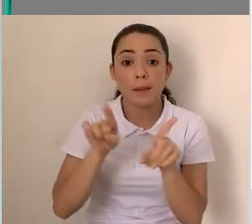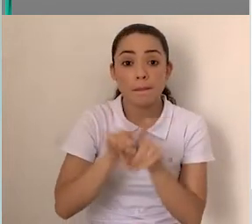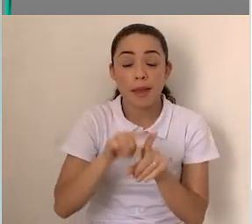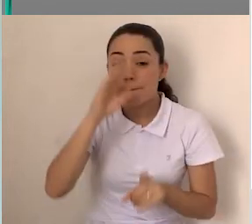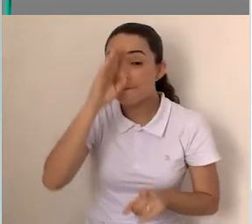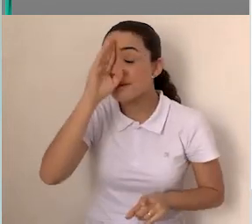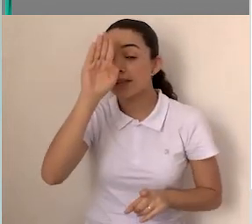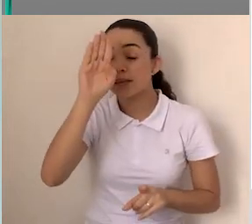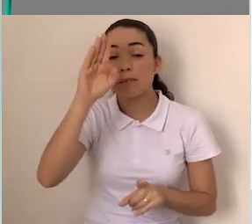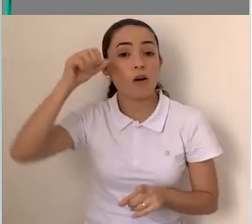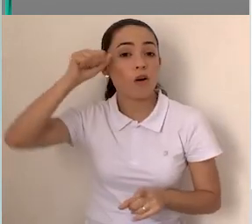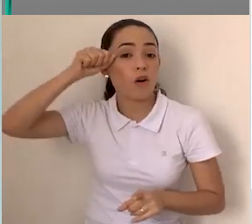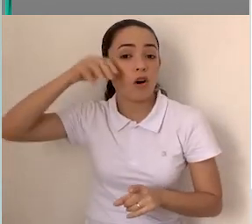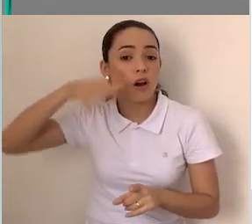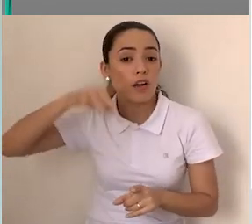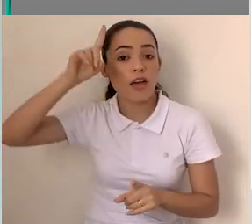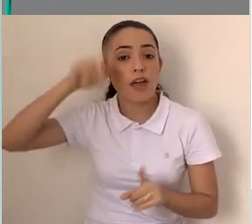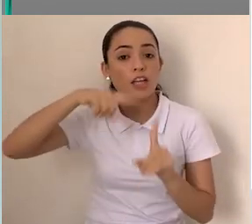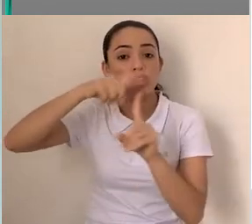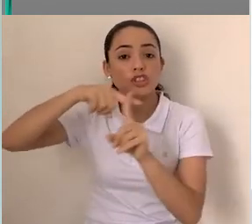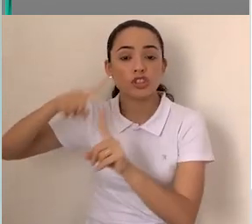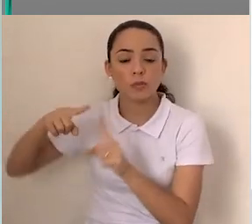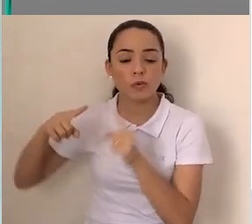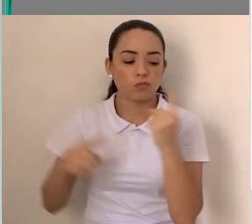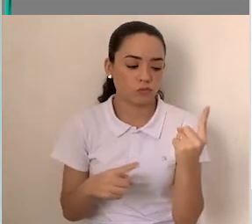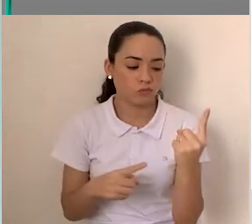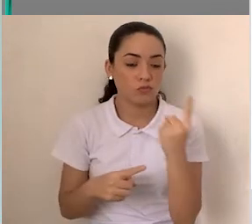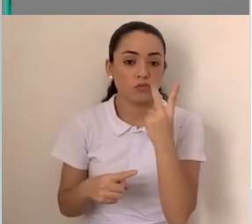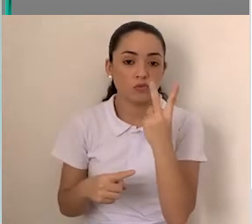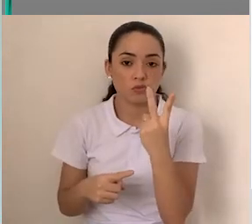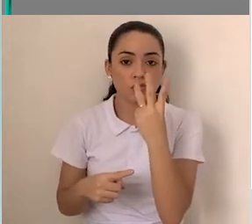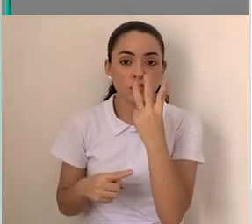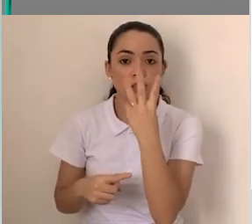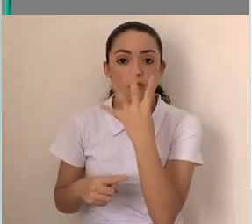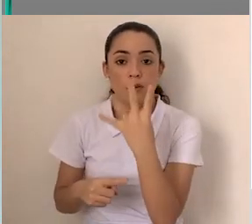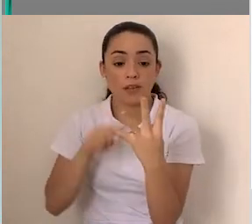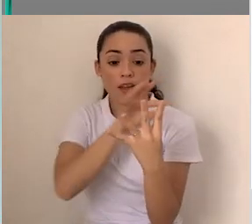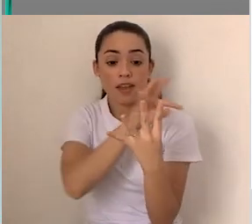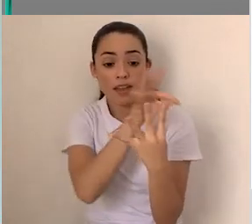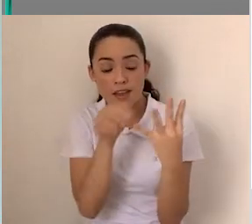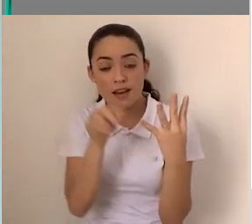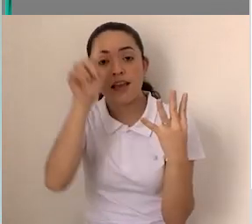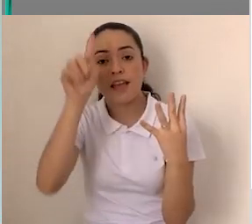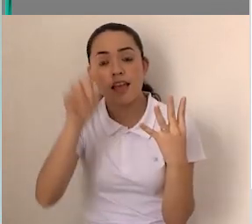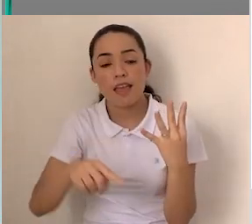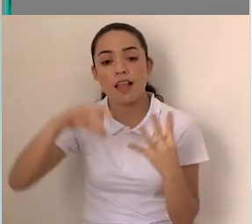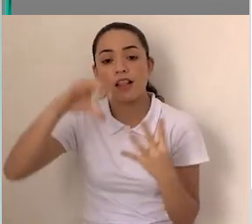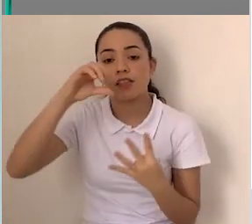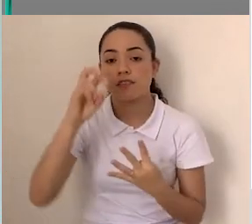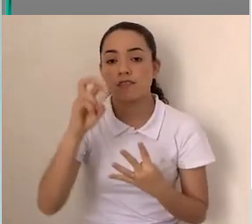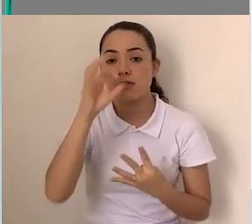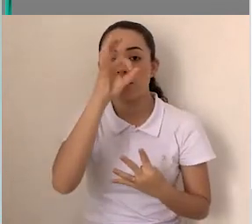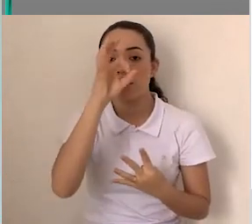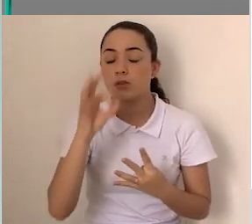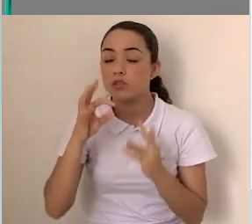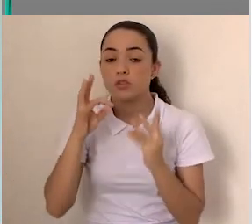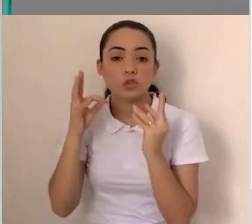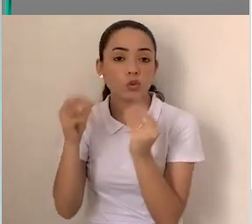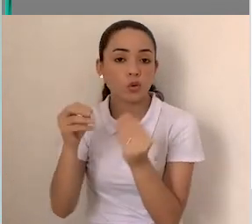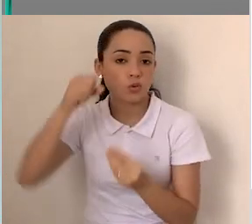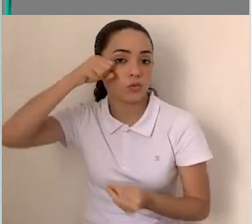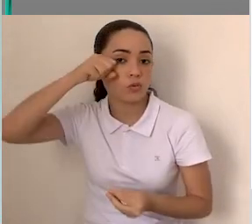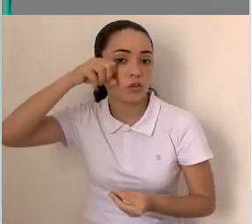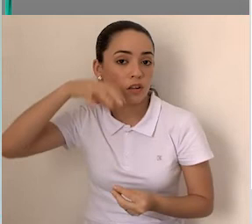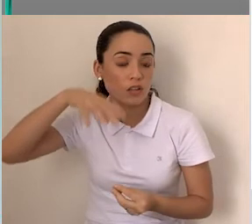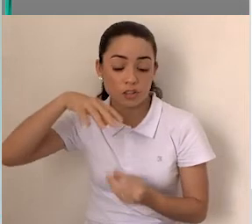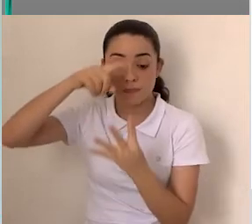suas especificidades. As fibras colágenas principais são os tipos 1, 2, 3 e 4, e que